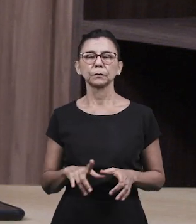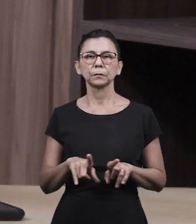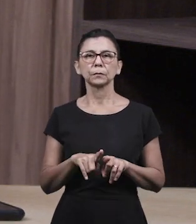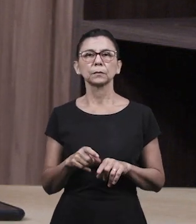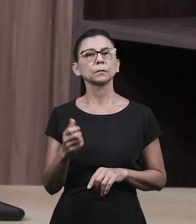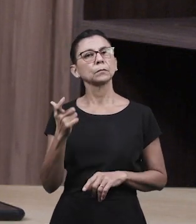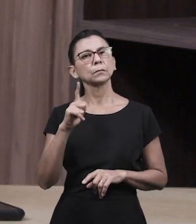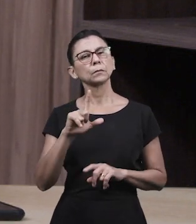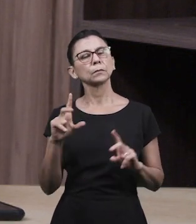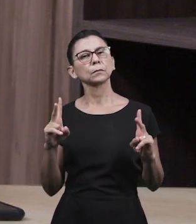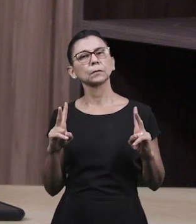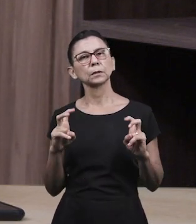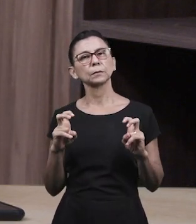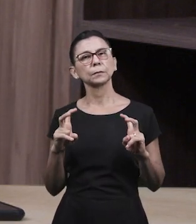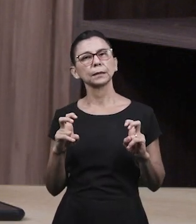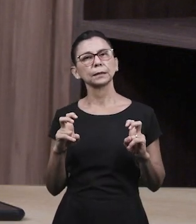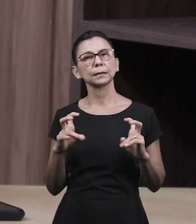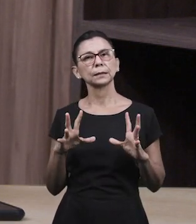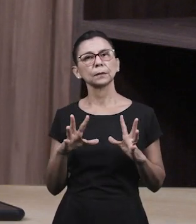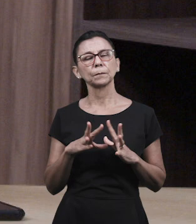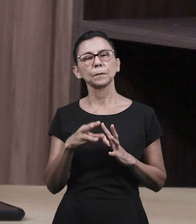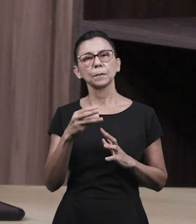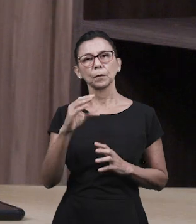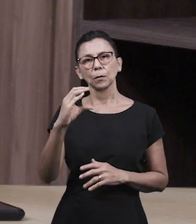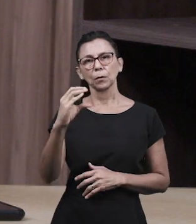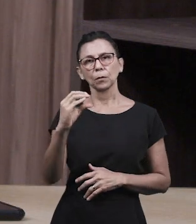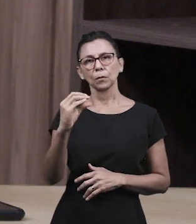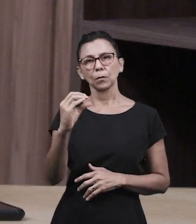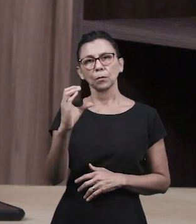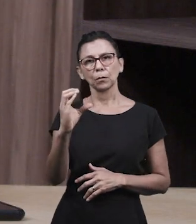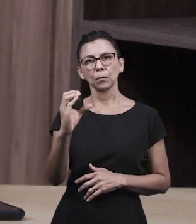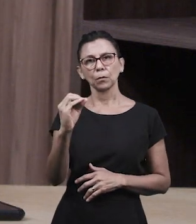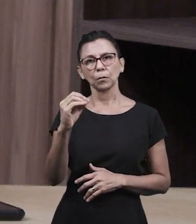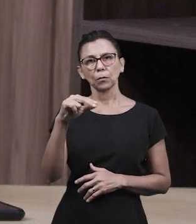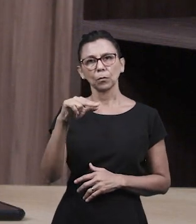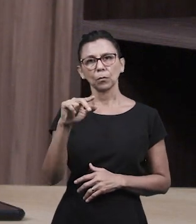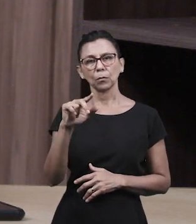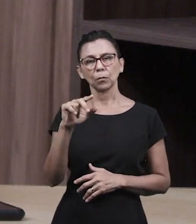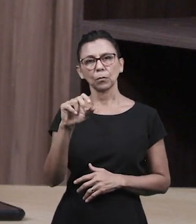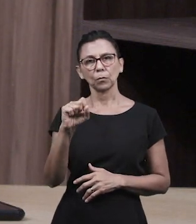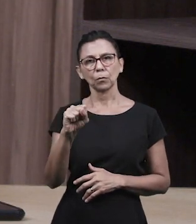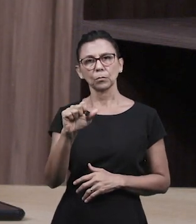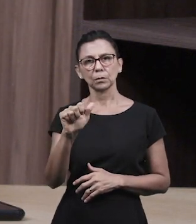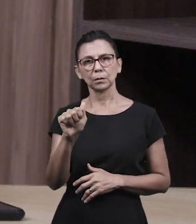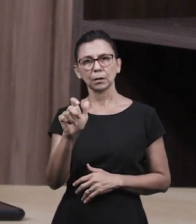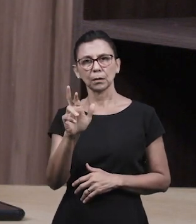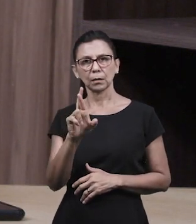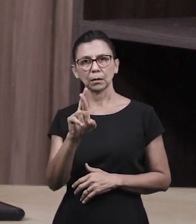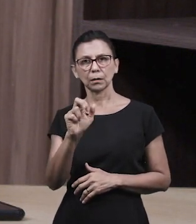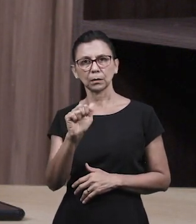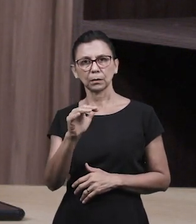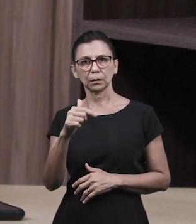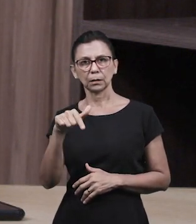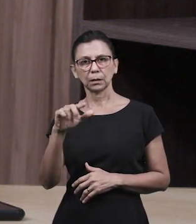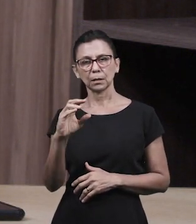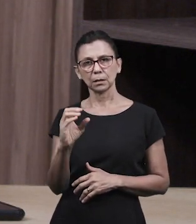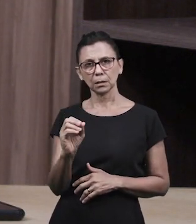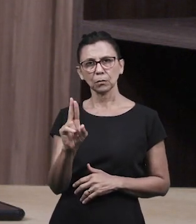expressão, que é a expressão consagração, que a gente sempre trabalha vinculado ao